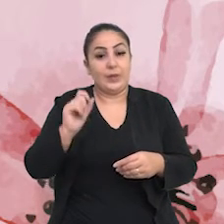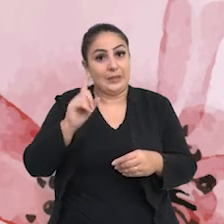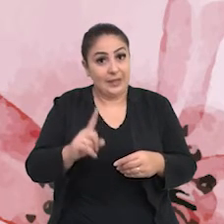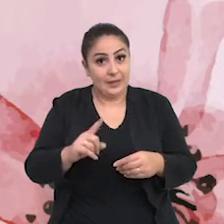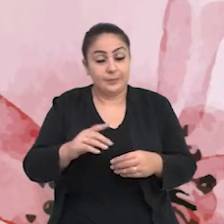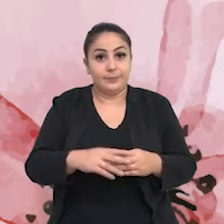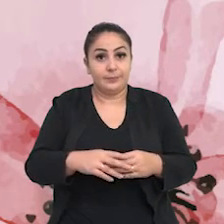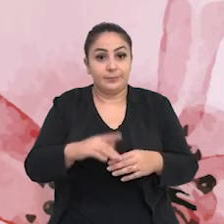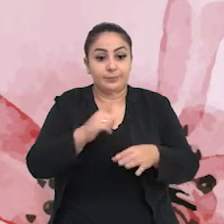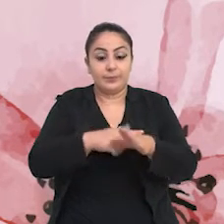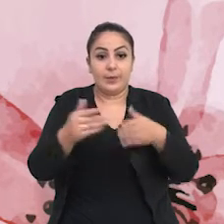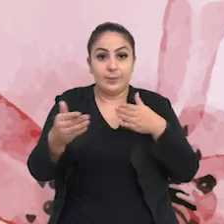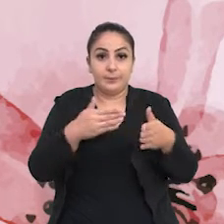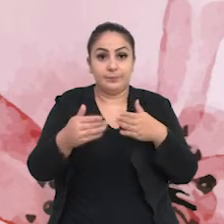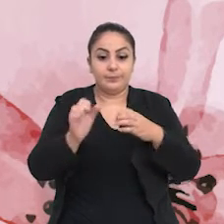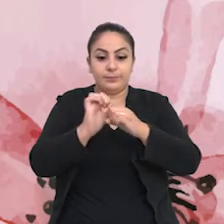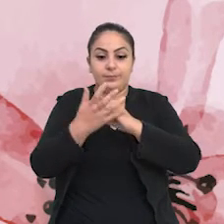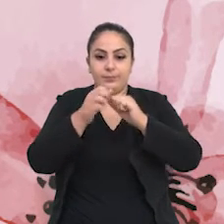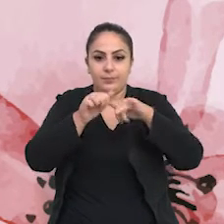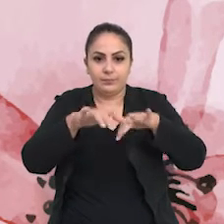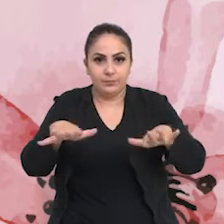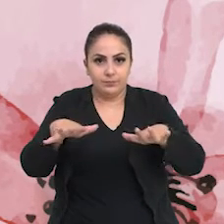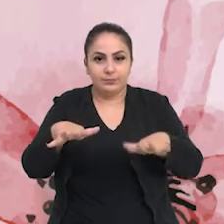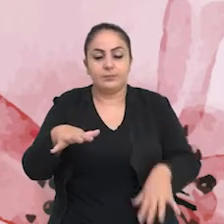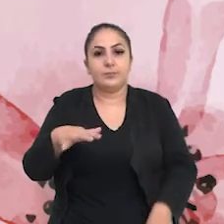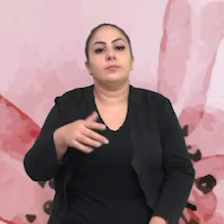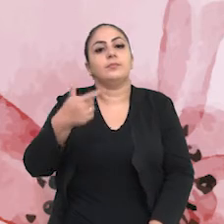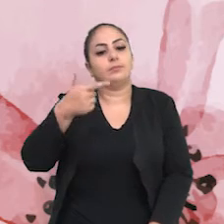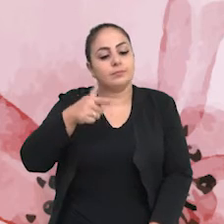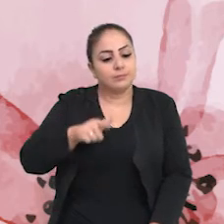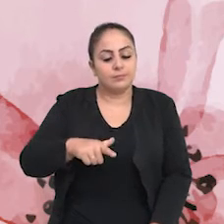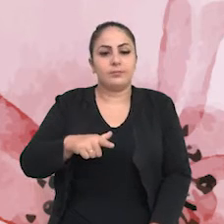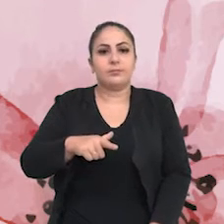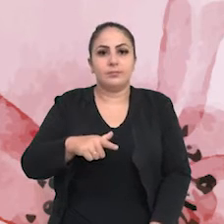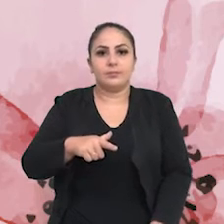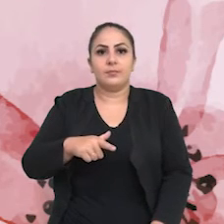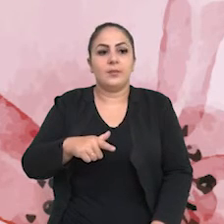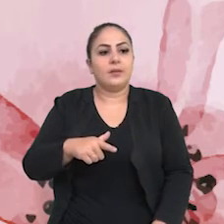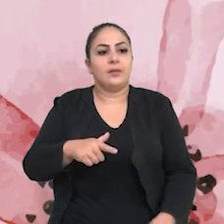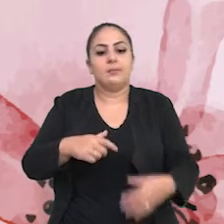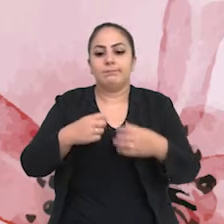Ou seja, o período pandêmico, ele, de novo,